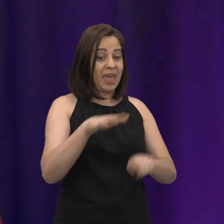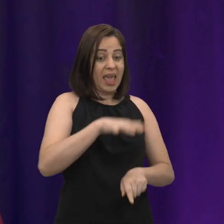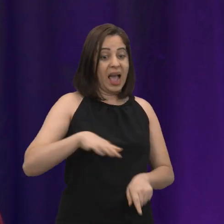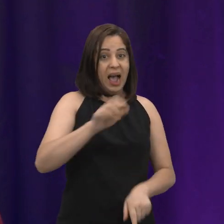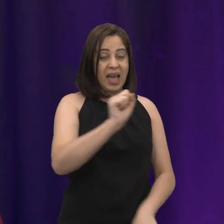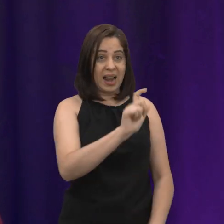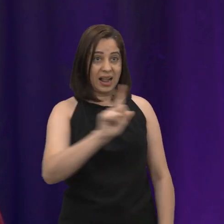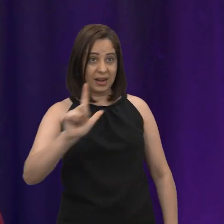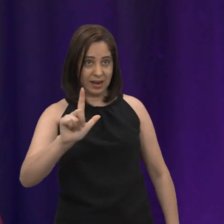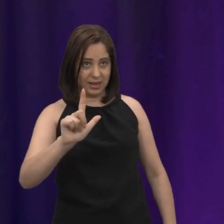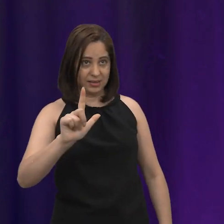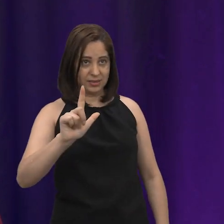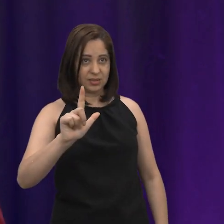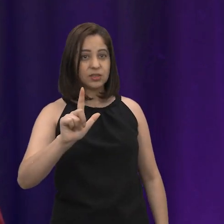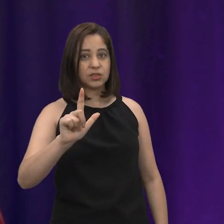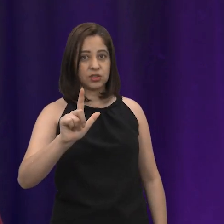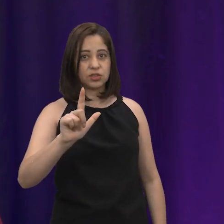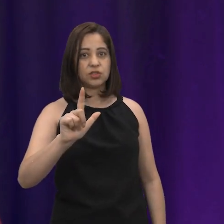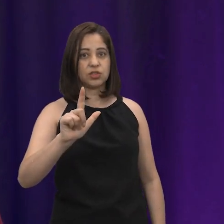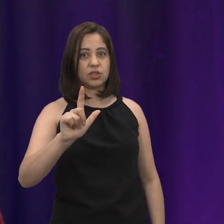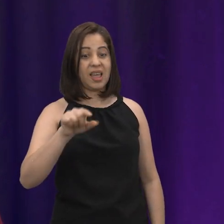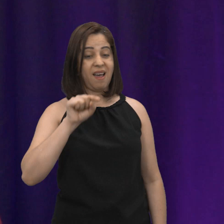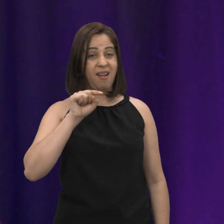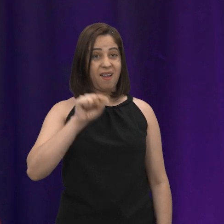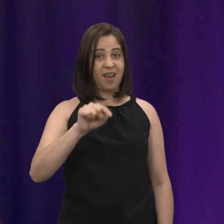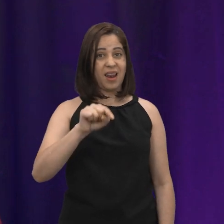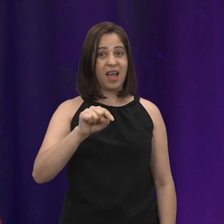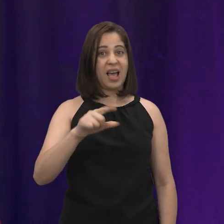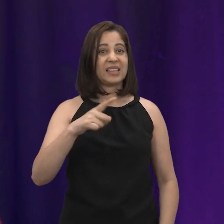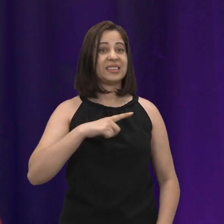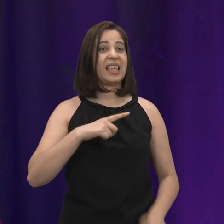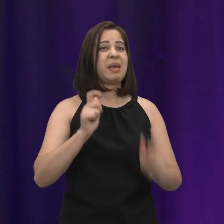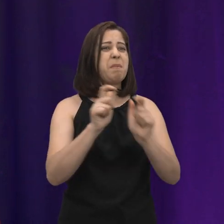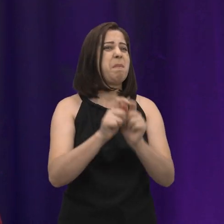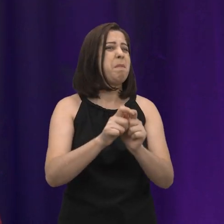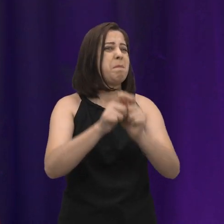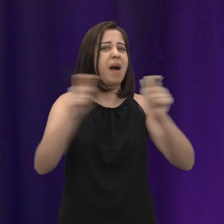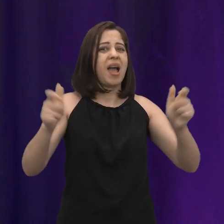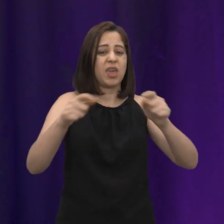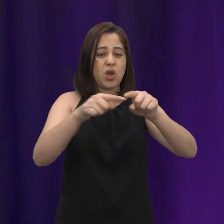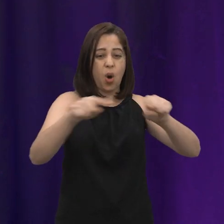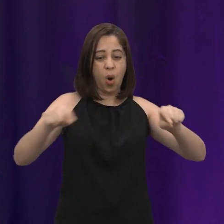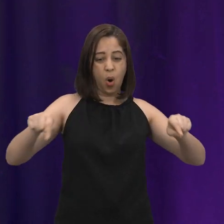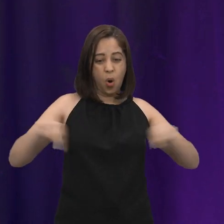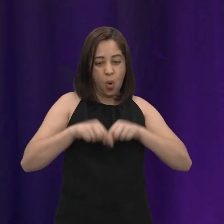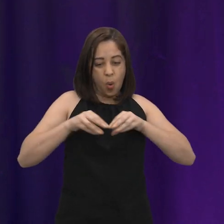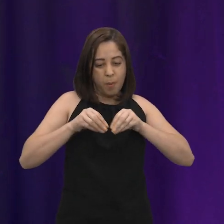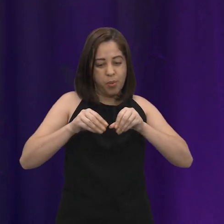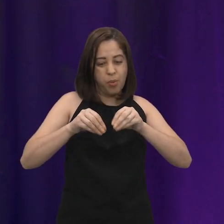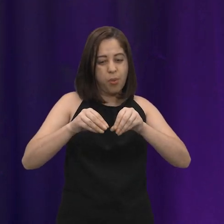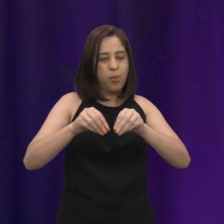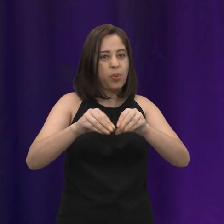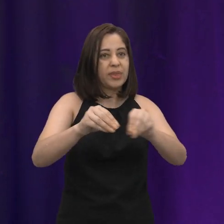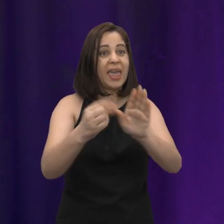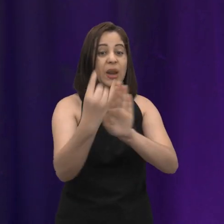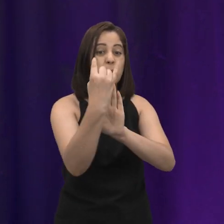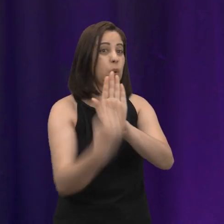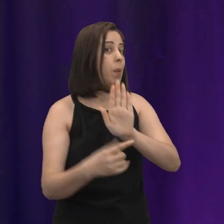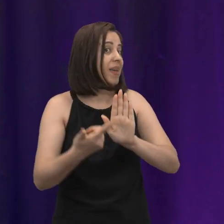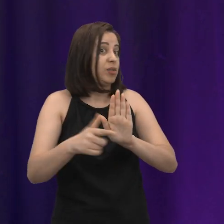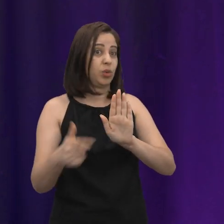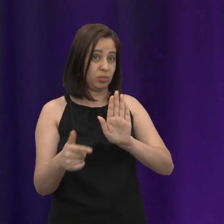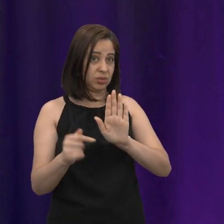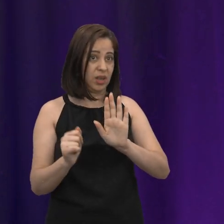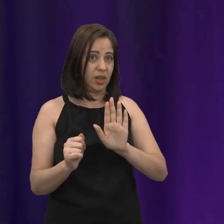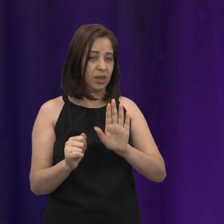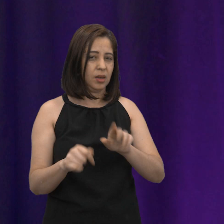da cidade, o sudeste-leste, é a que se encontra a maior quantidade de loteamentos irregulares e parte no norte.